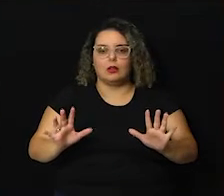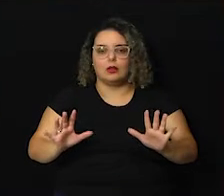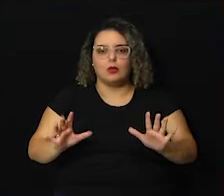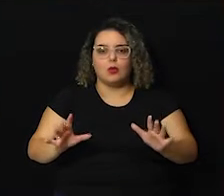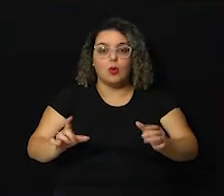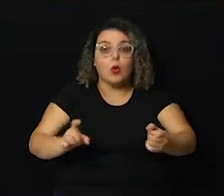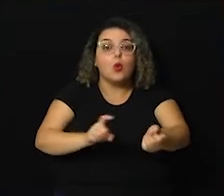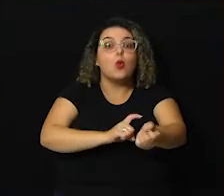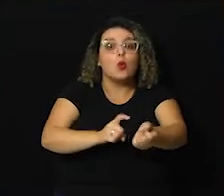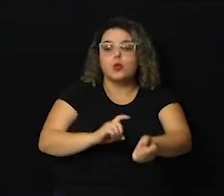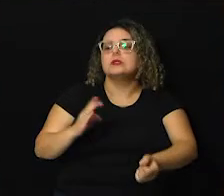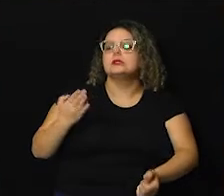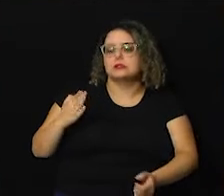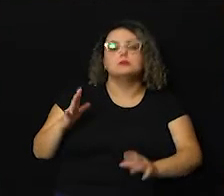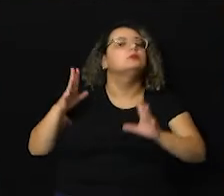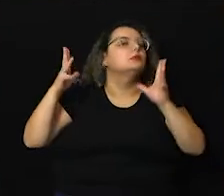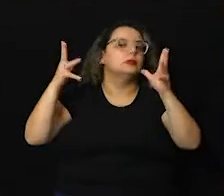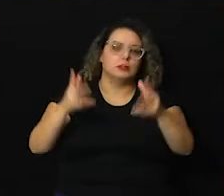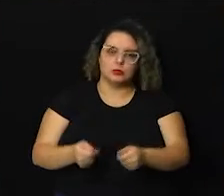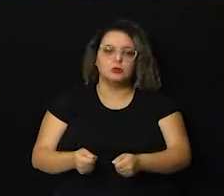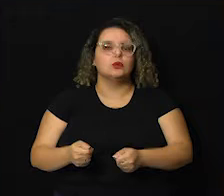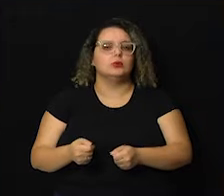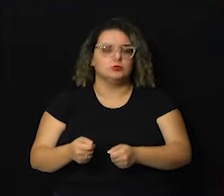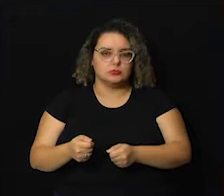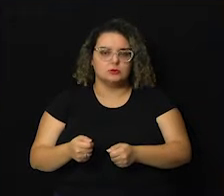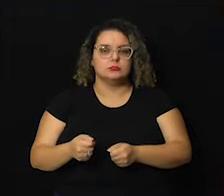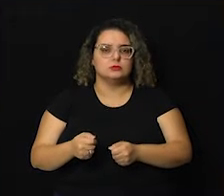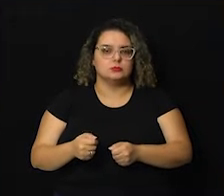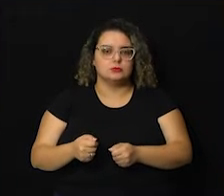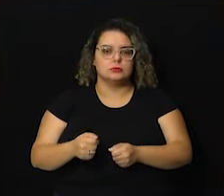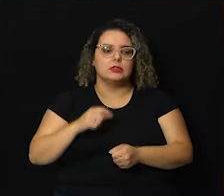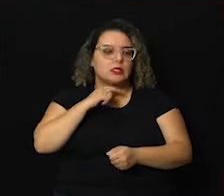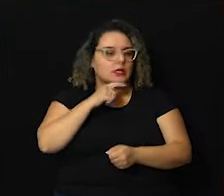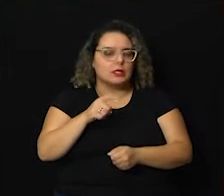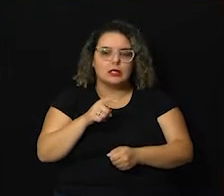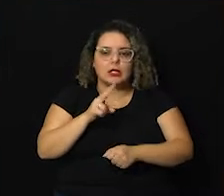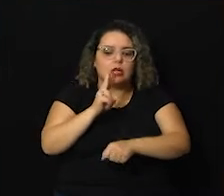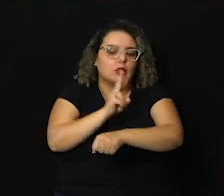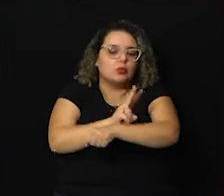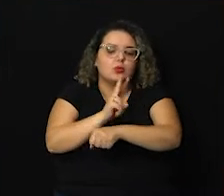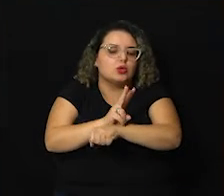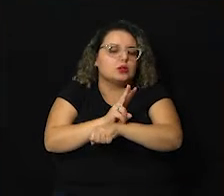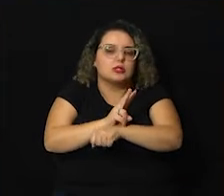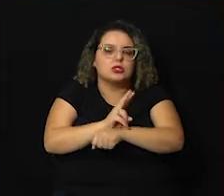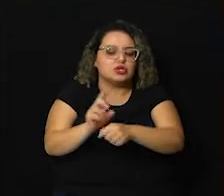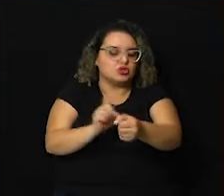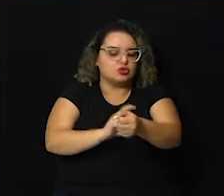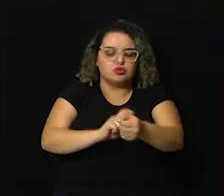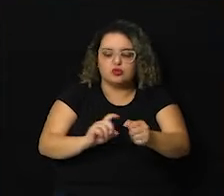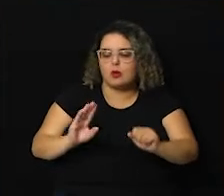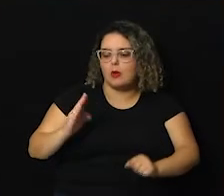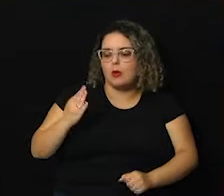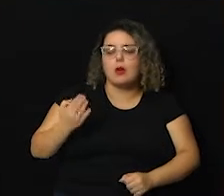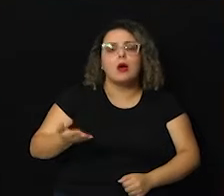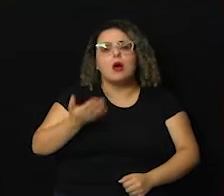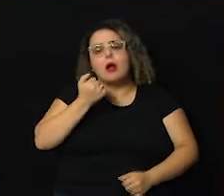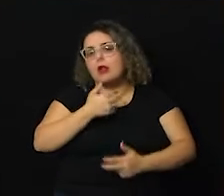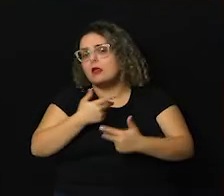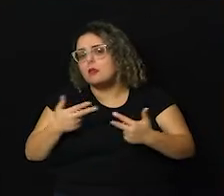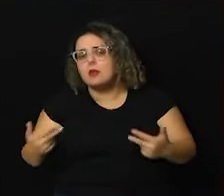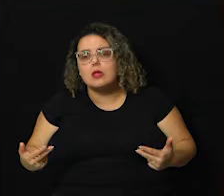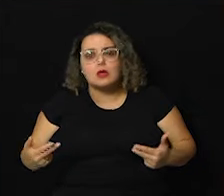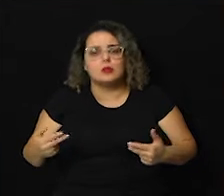o estresse biológico acontece sim para todo mundo, ninguém está protegido do estresse biológico. São alimentos,